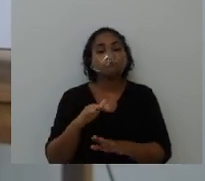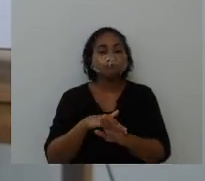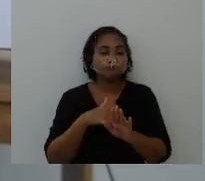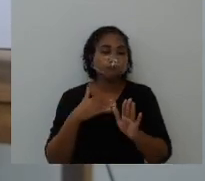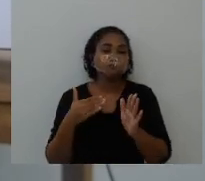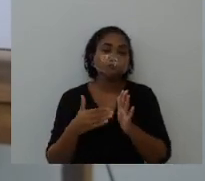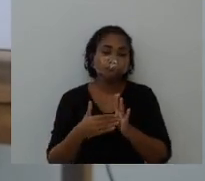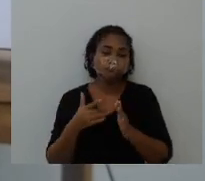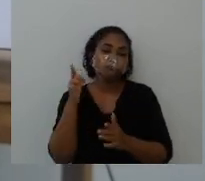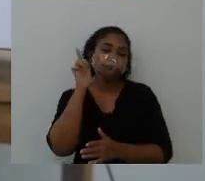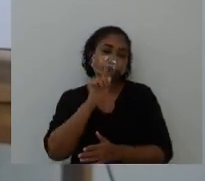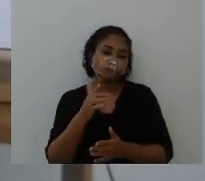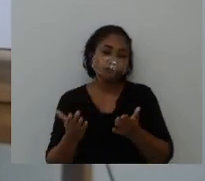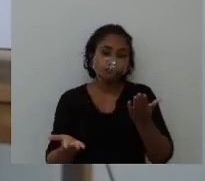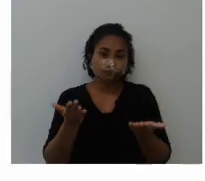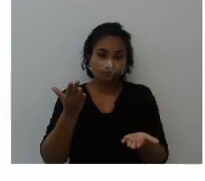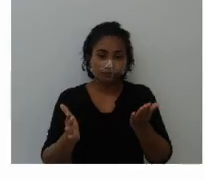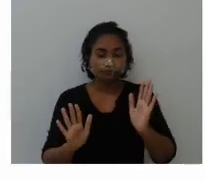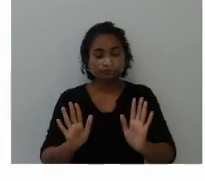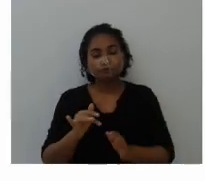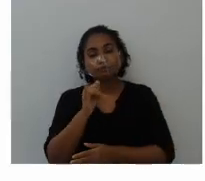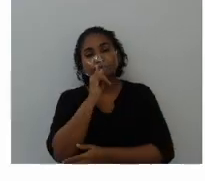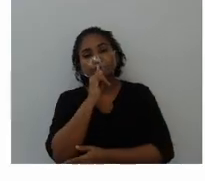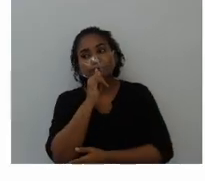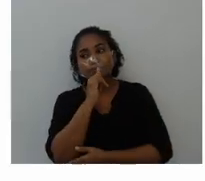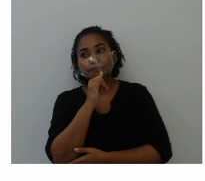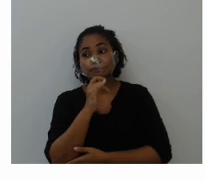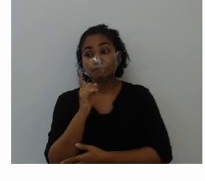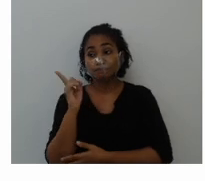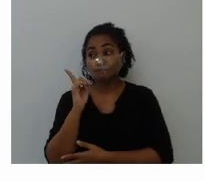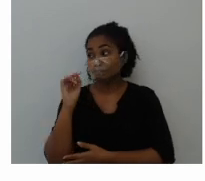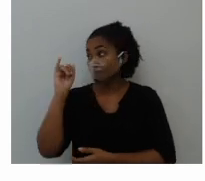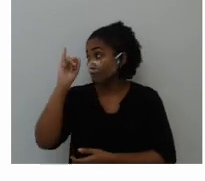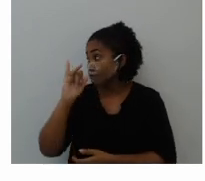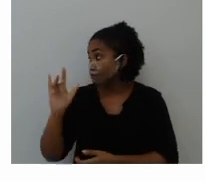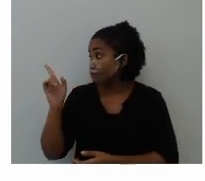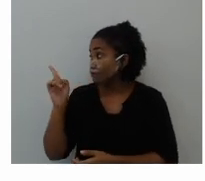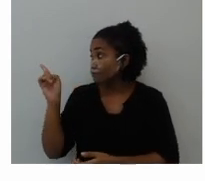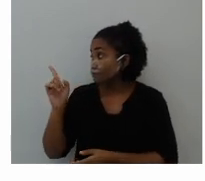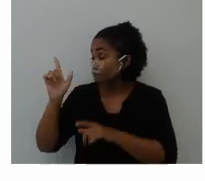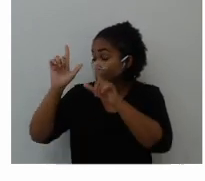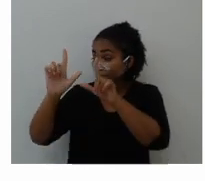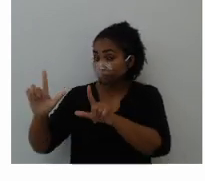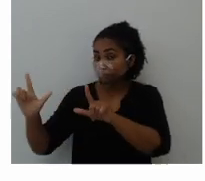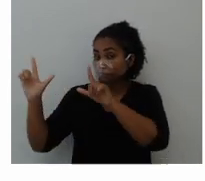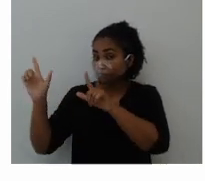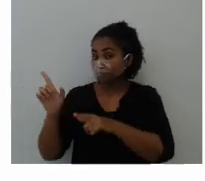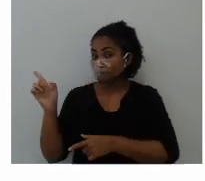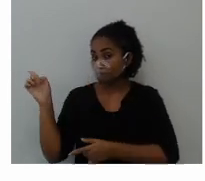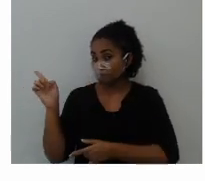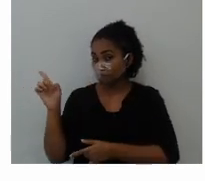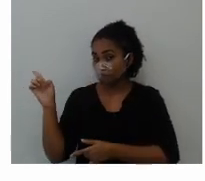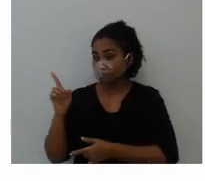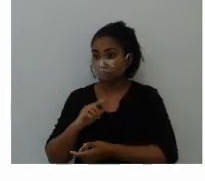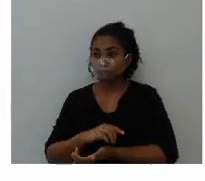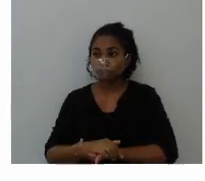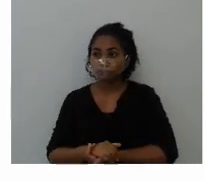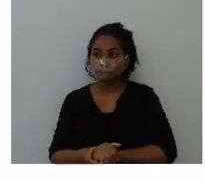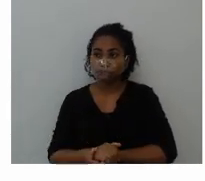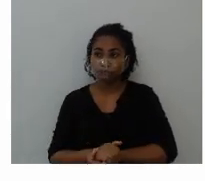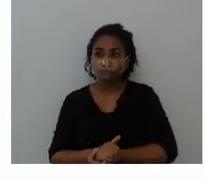dos corpos. Então, por exemplo, veja essa situação, essa imagem que eu estou trazendo para você, tá? Você tem aí